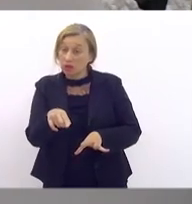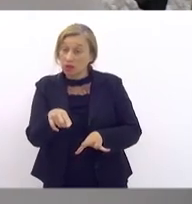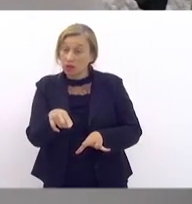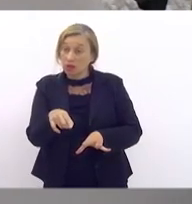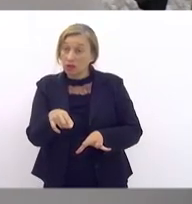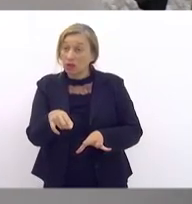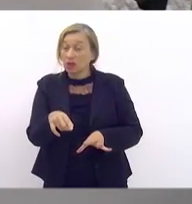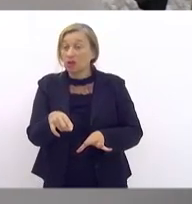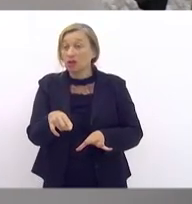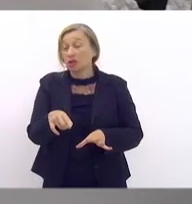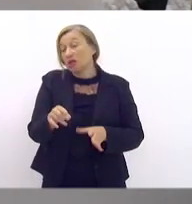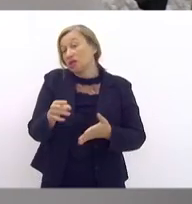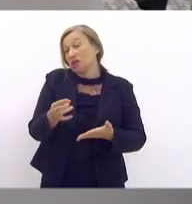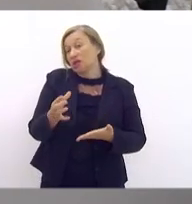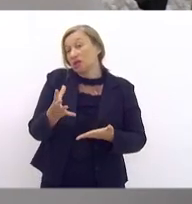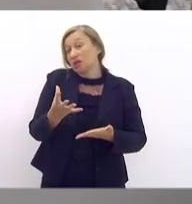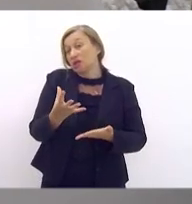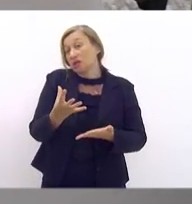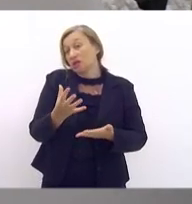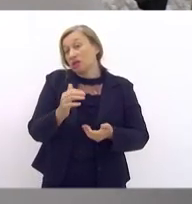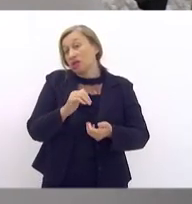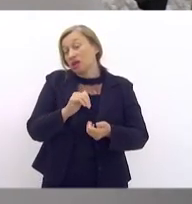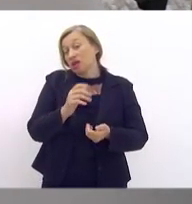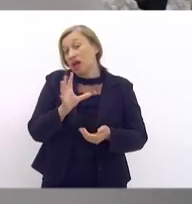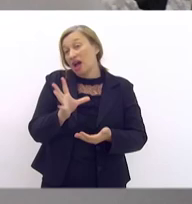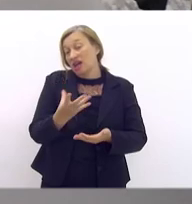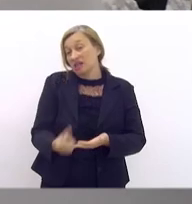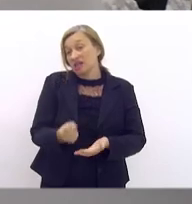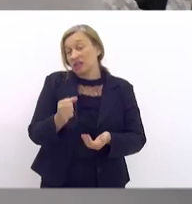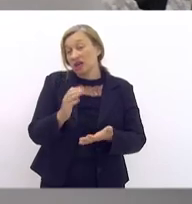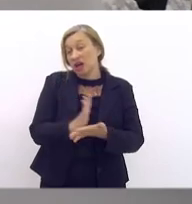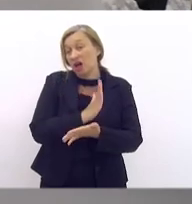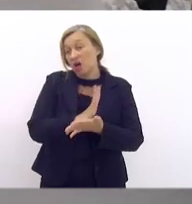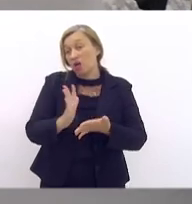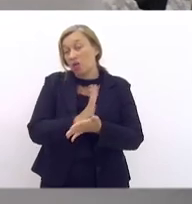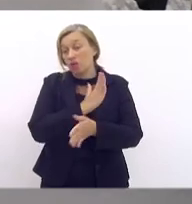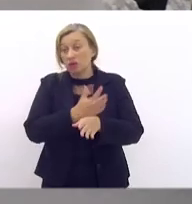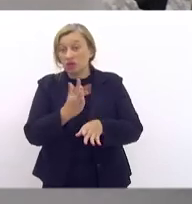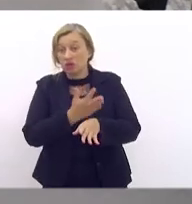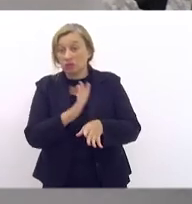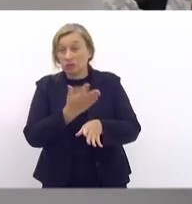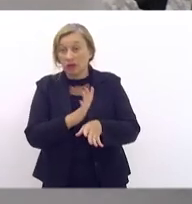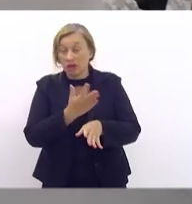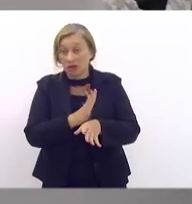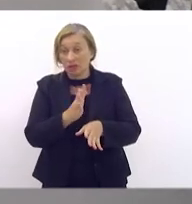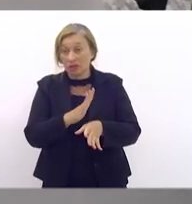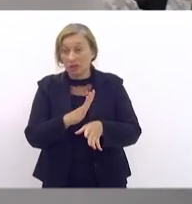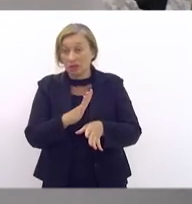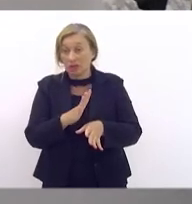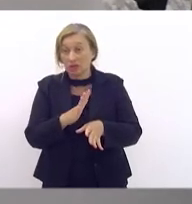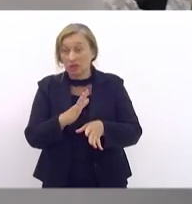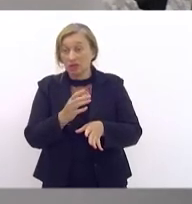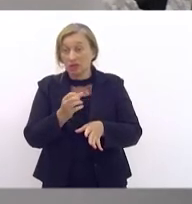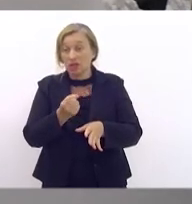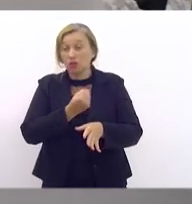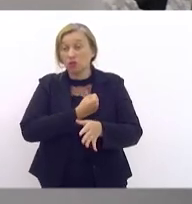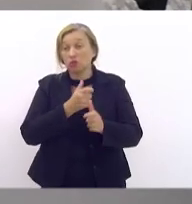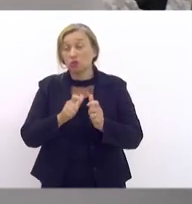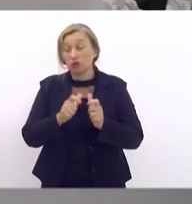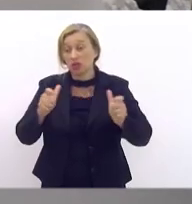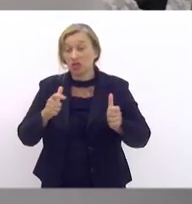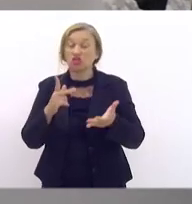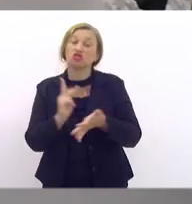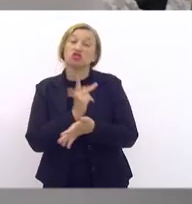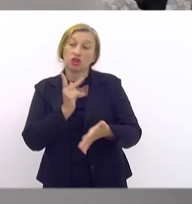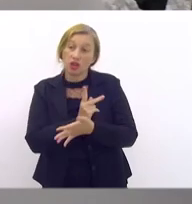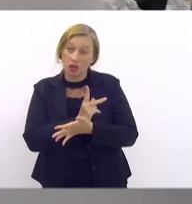determinadas práticas que são práticas que aumentam a probabilidade de erros e aumentam a a